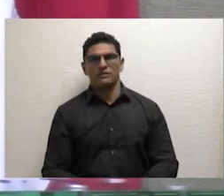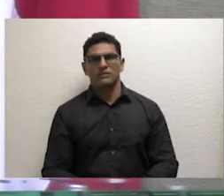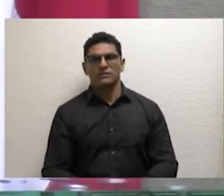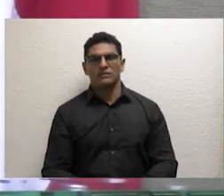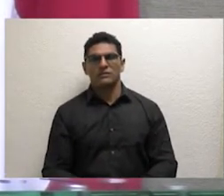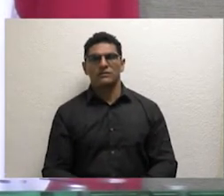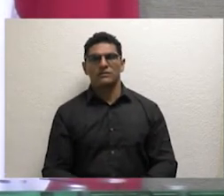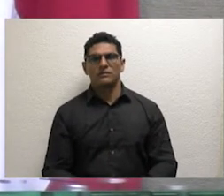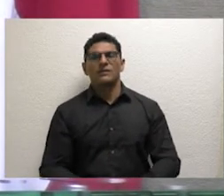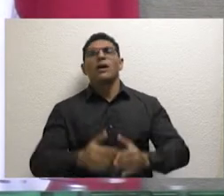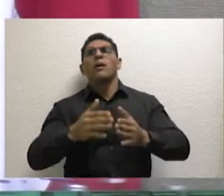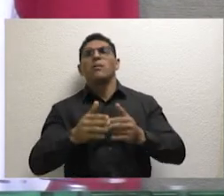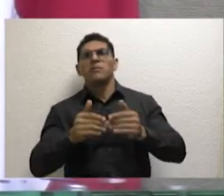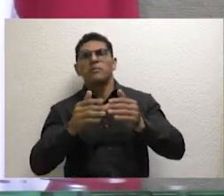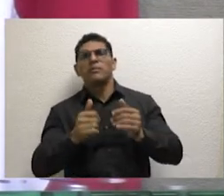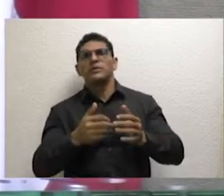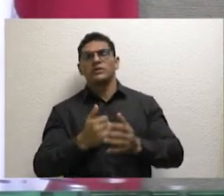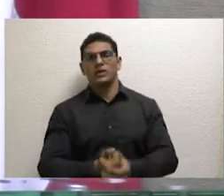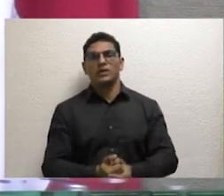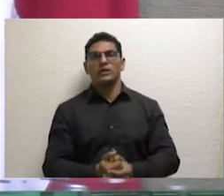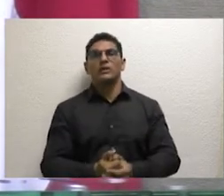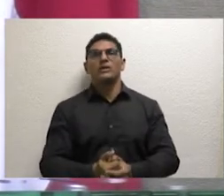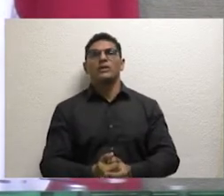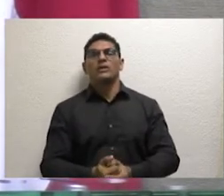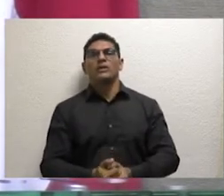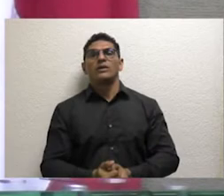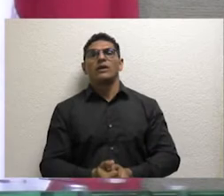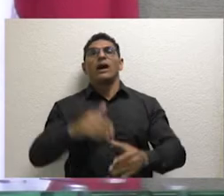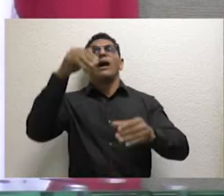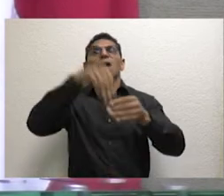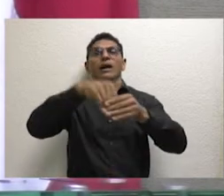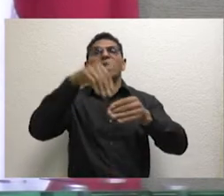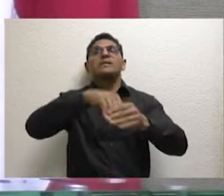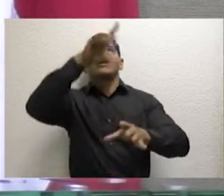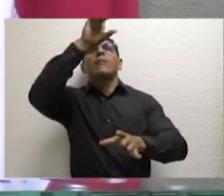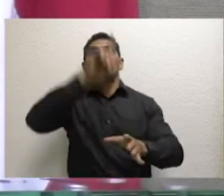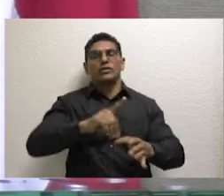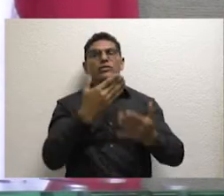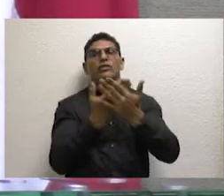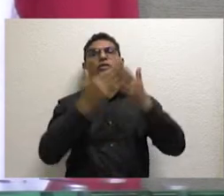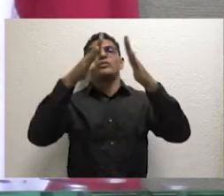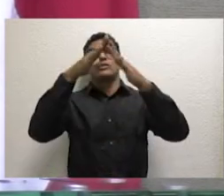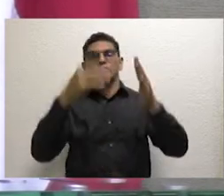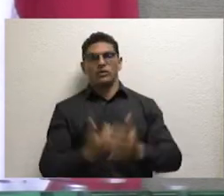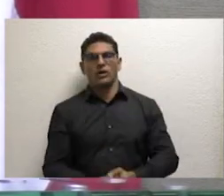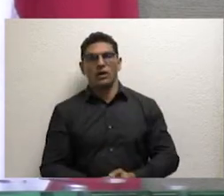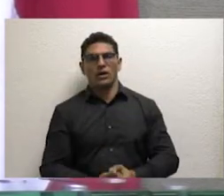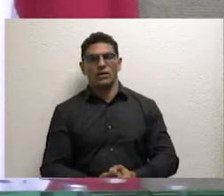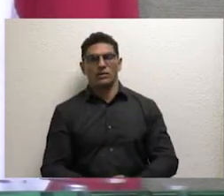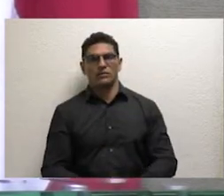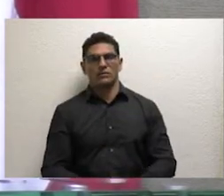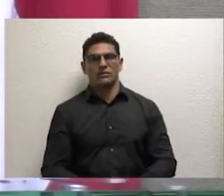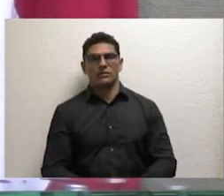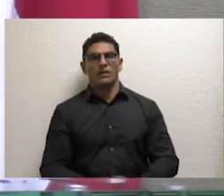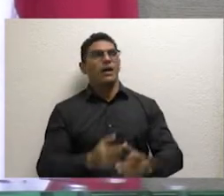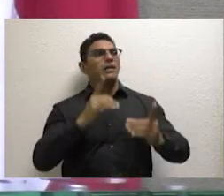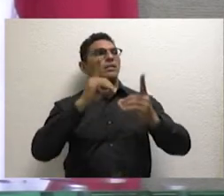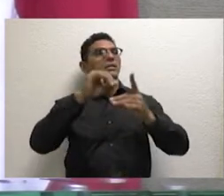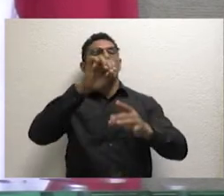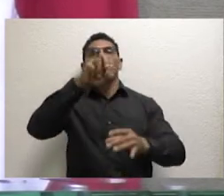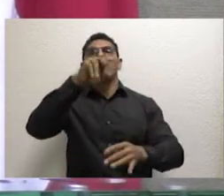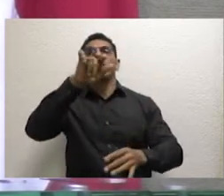estão pedindo a eleição direta para professores para diretores de escola está certo democracia tá